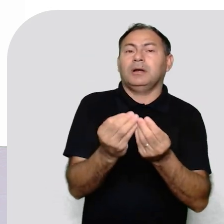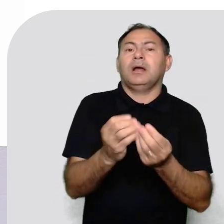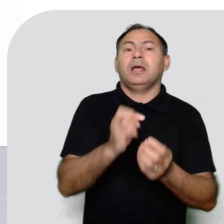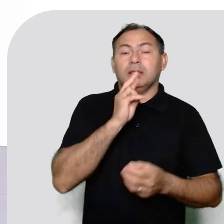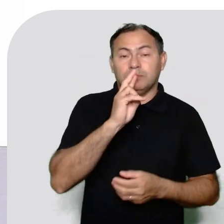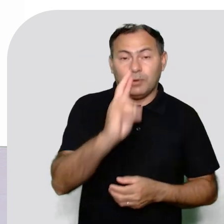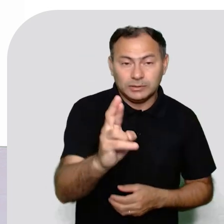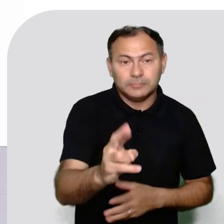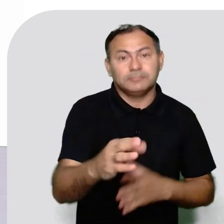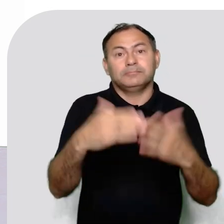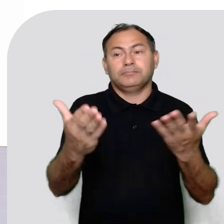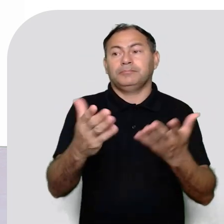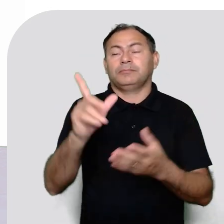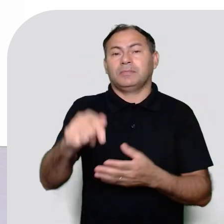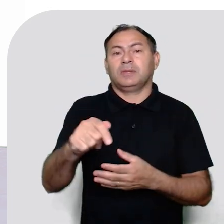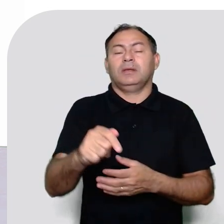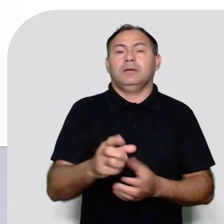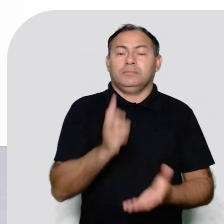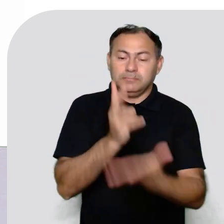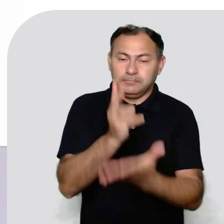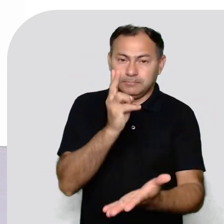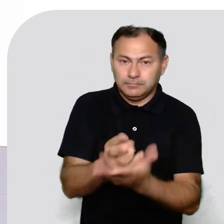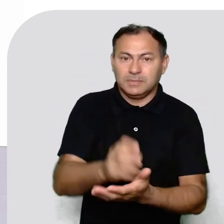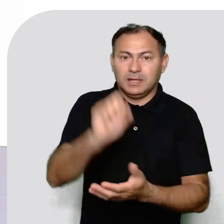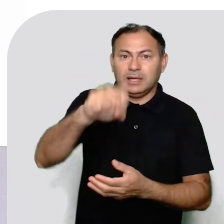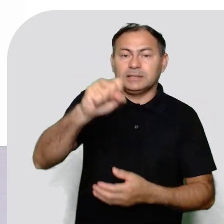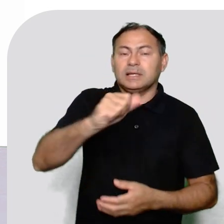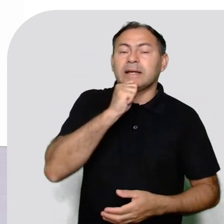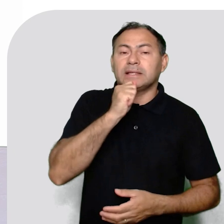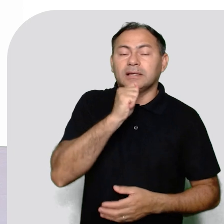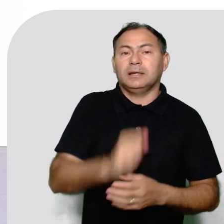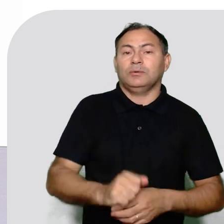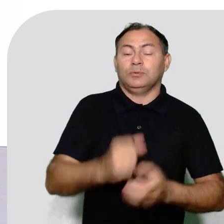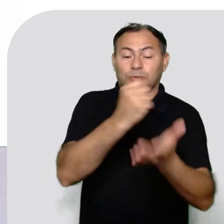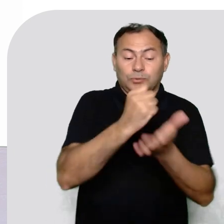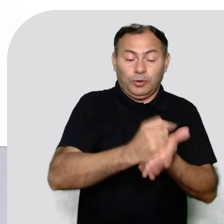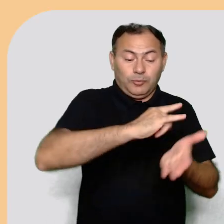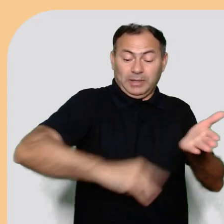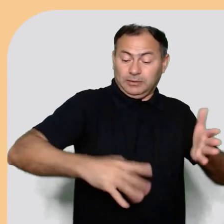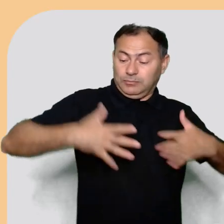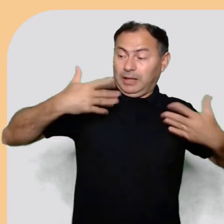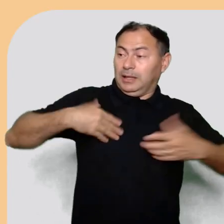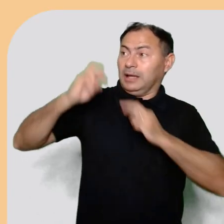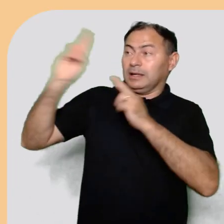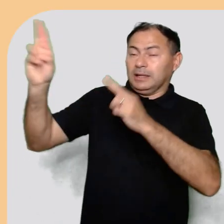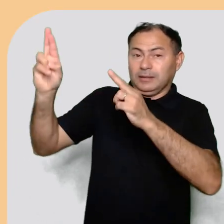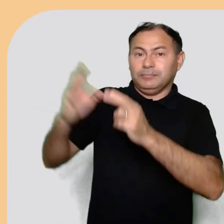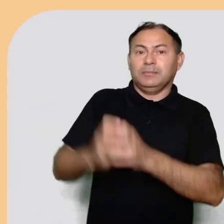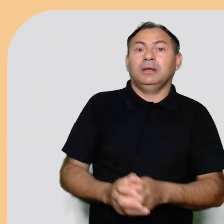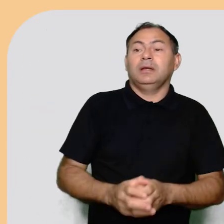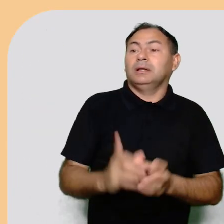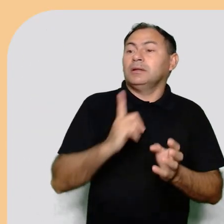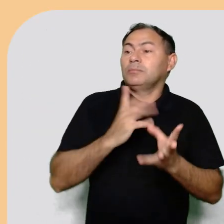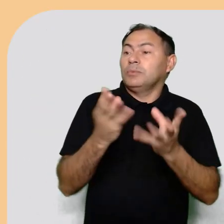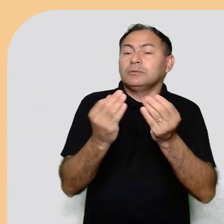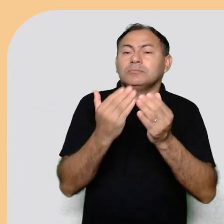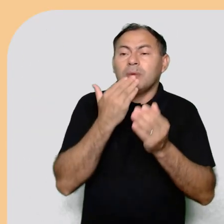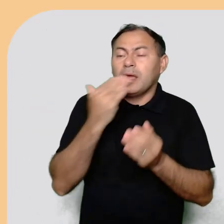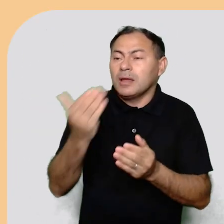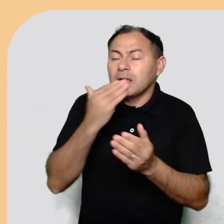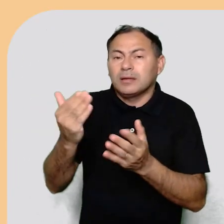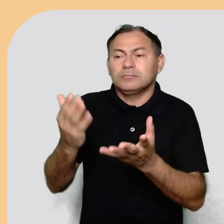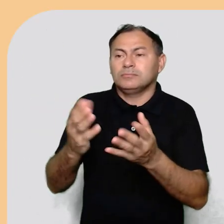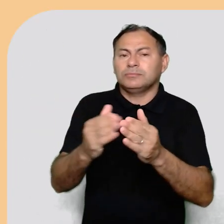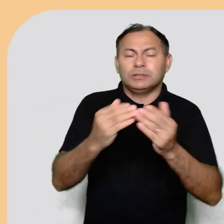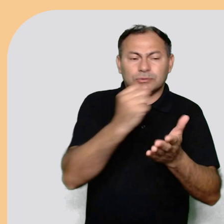tantas respostas. Então ela continua assim ainda, a Gaudium et Spes, atraído por muitas